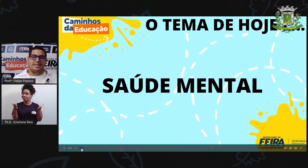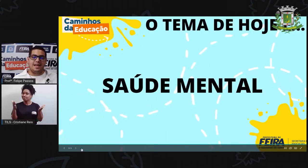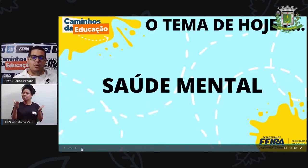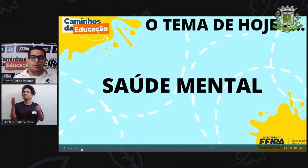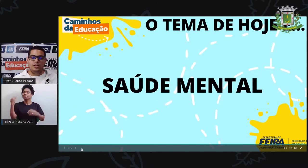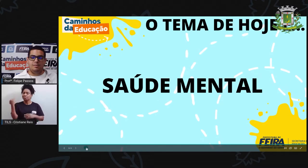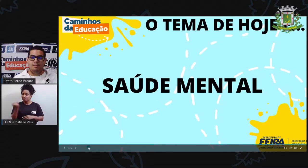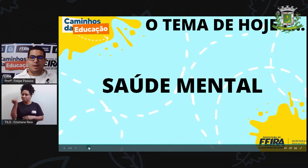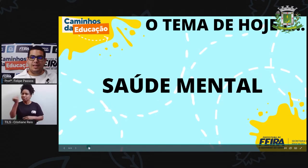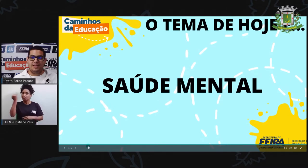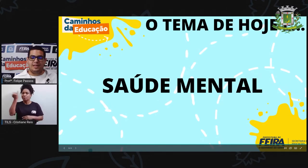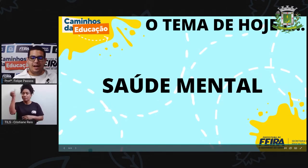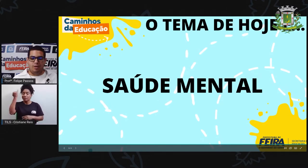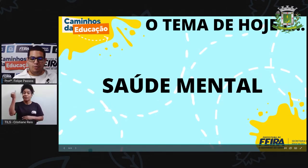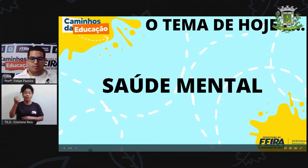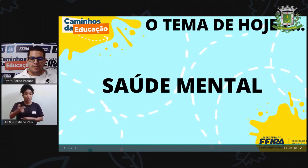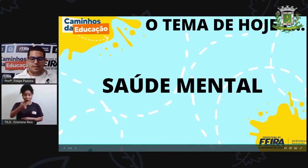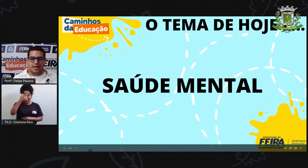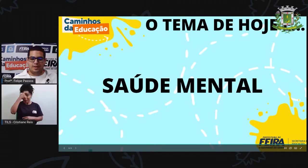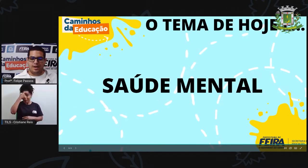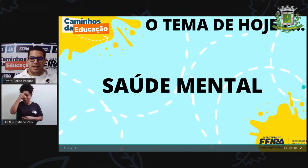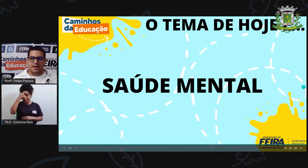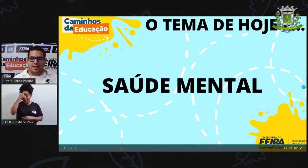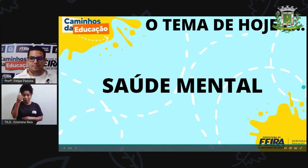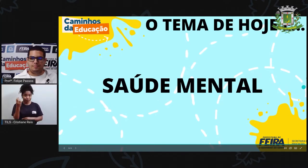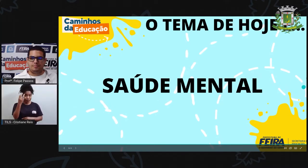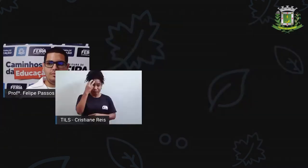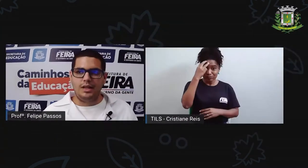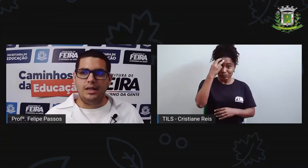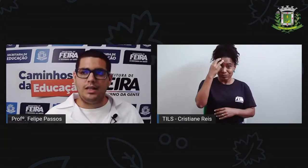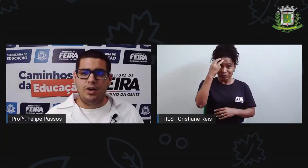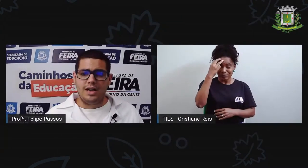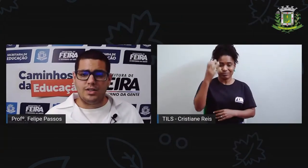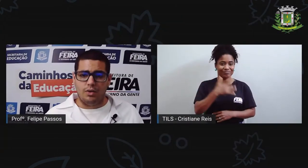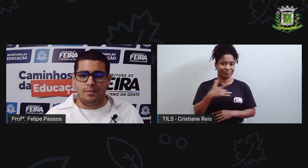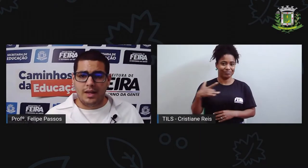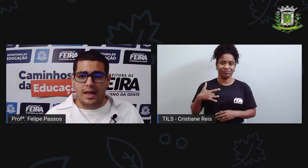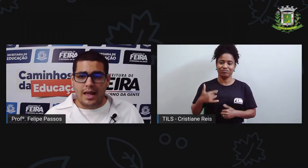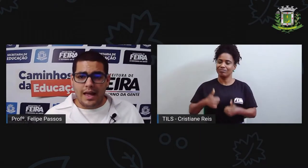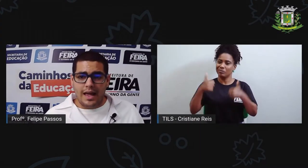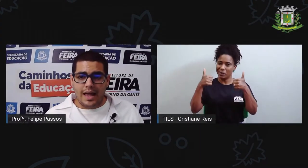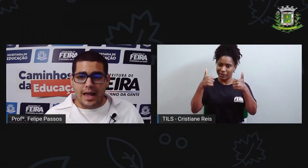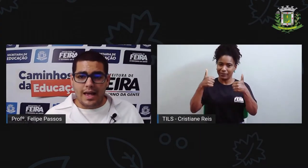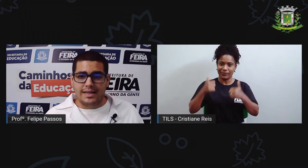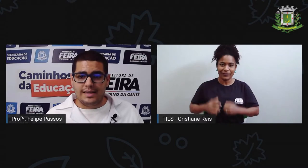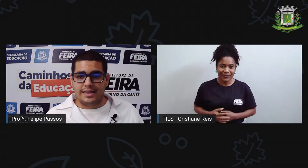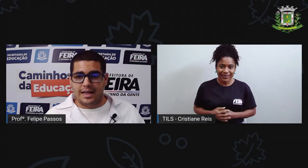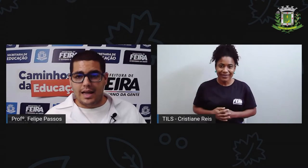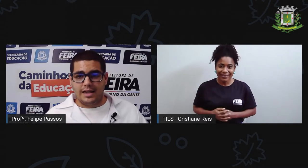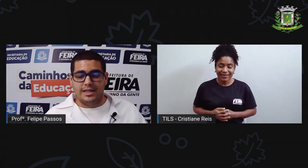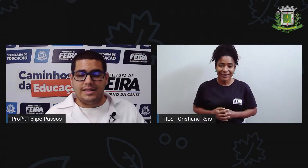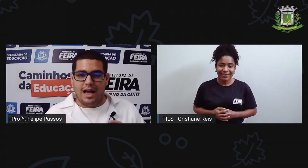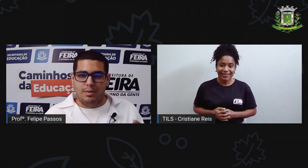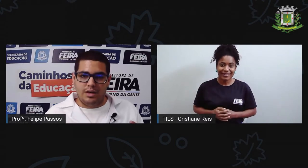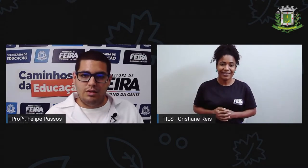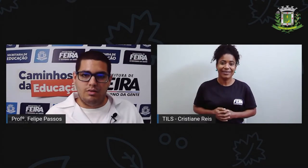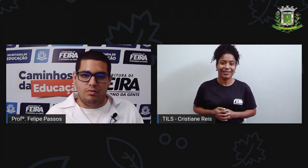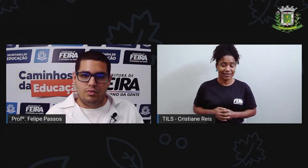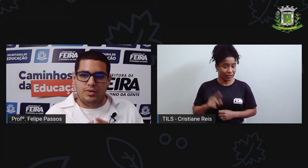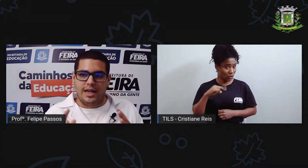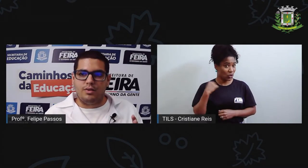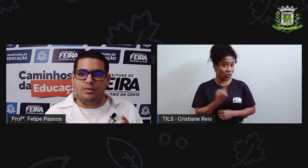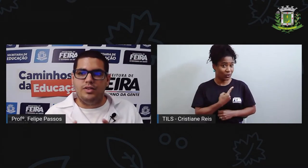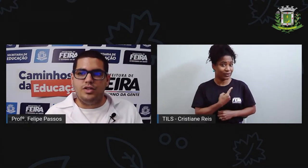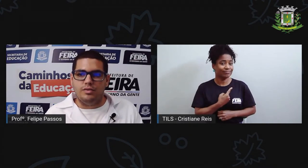a saúde mental, certo galera? Então olha só, a gente sabe que